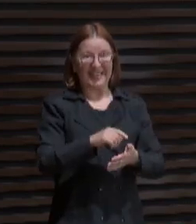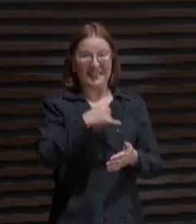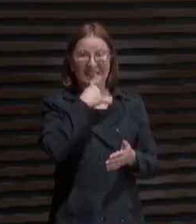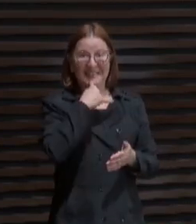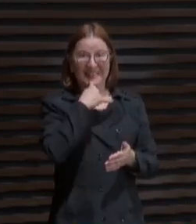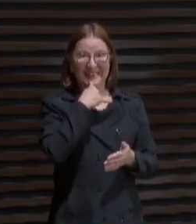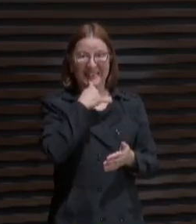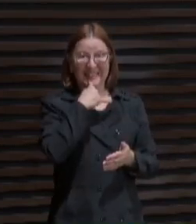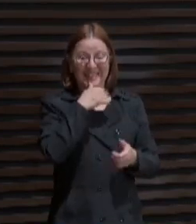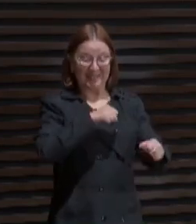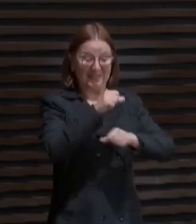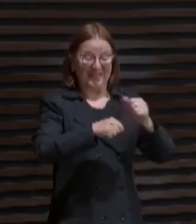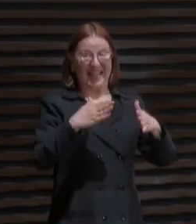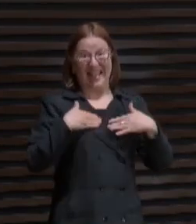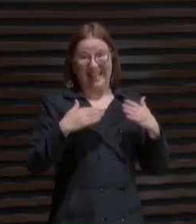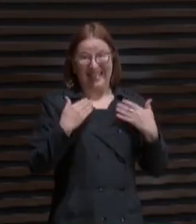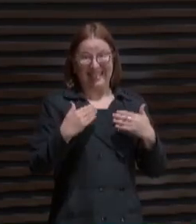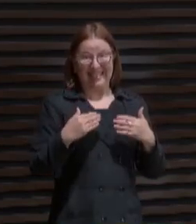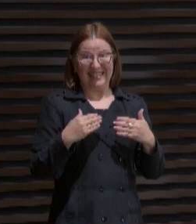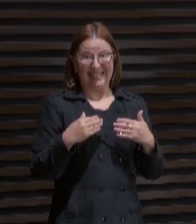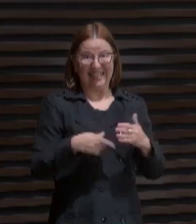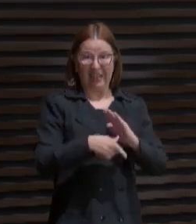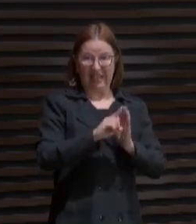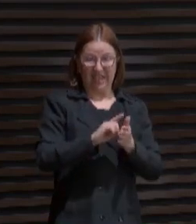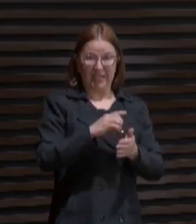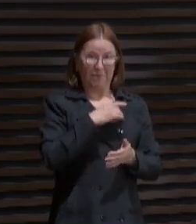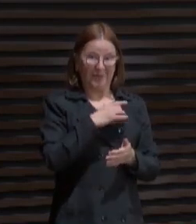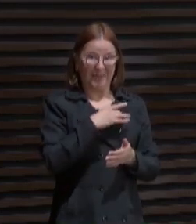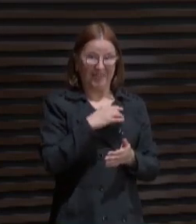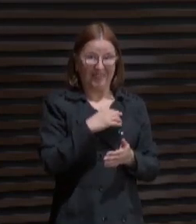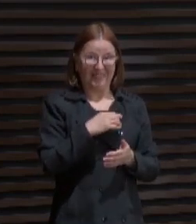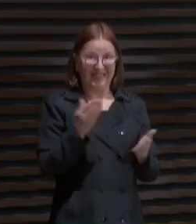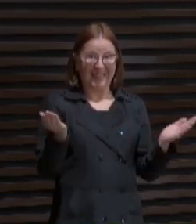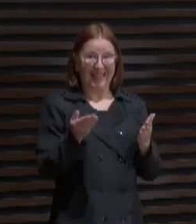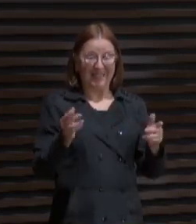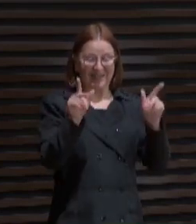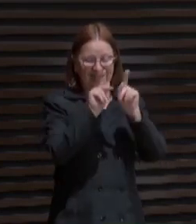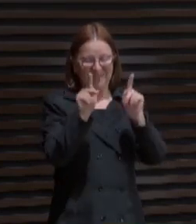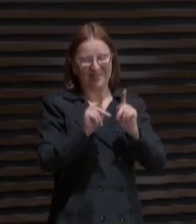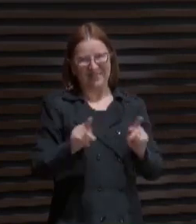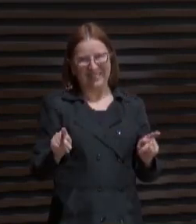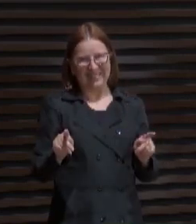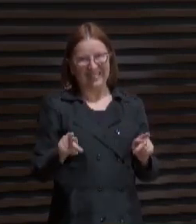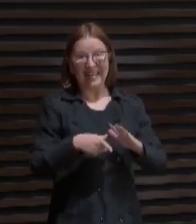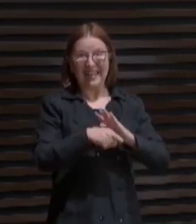alegria. Onde governava o medo, reinou a paz.